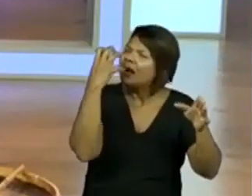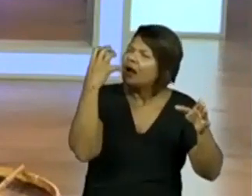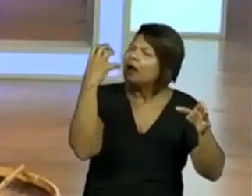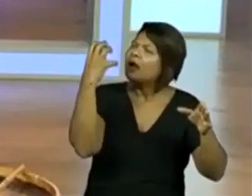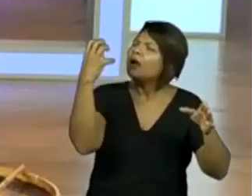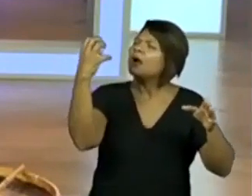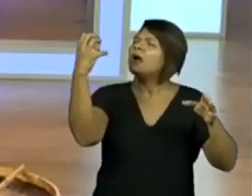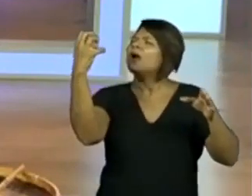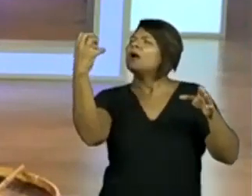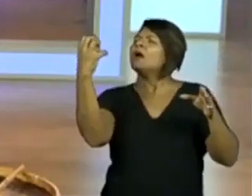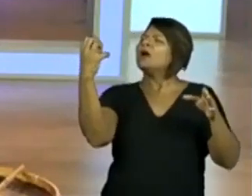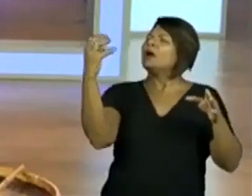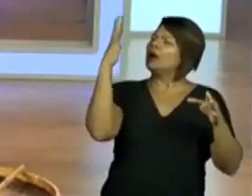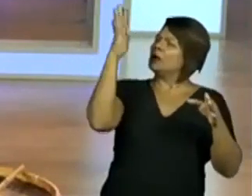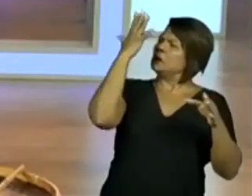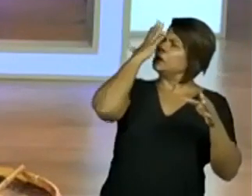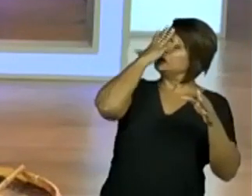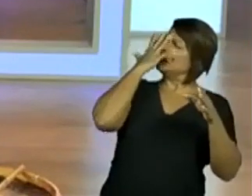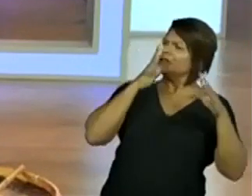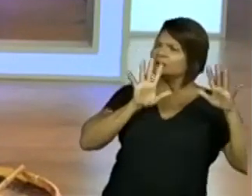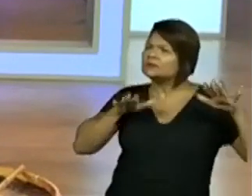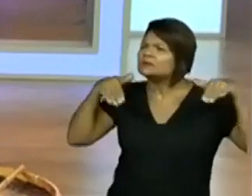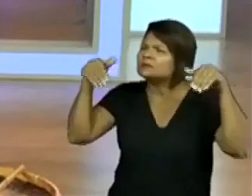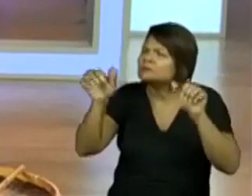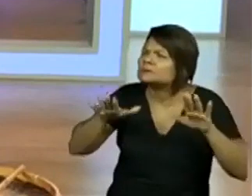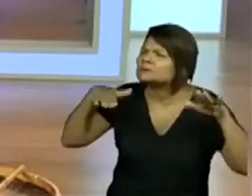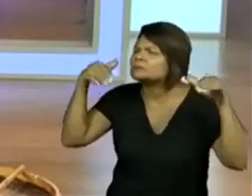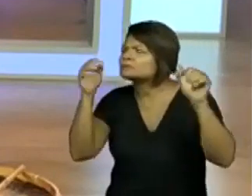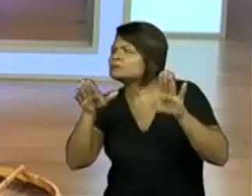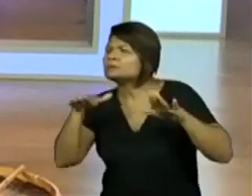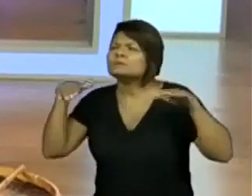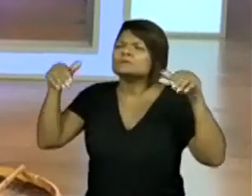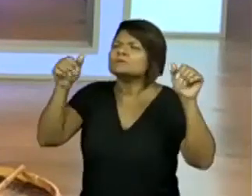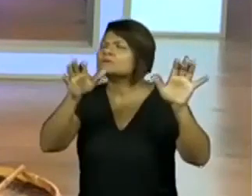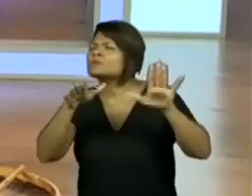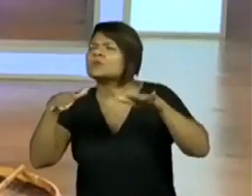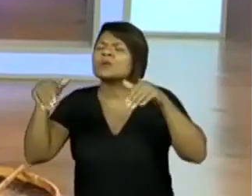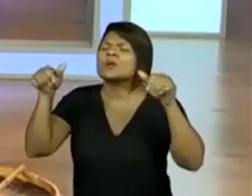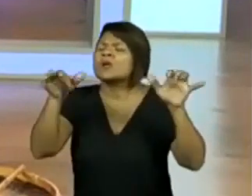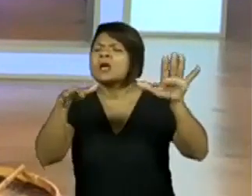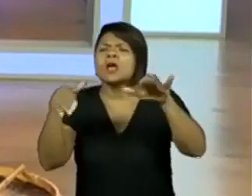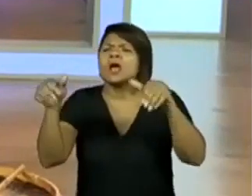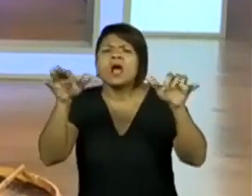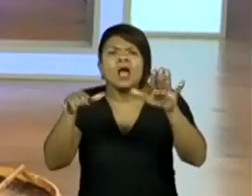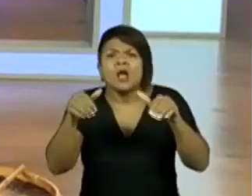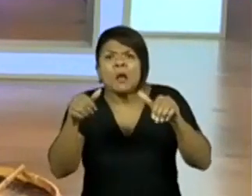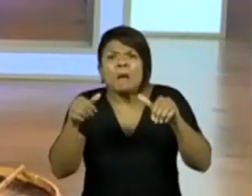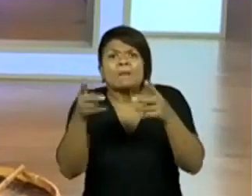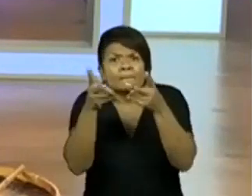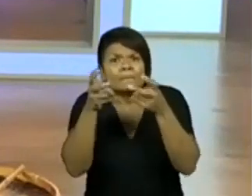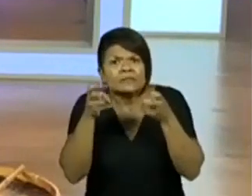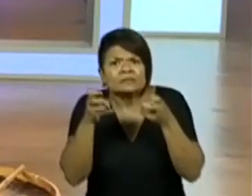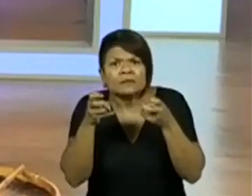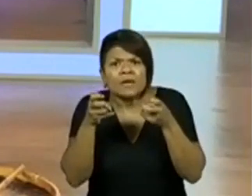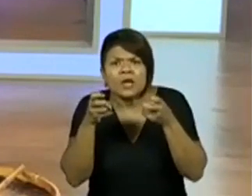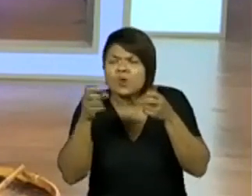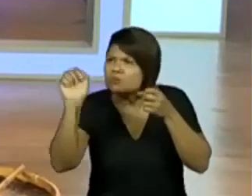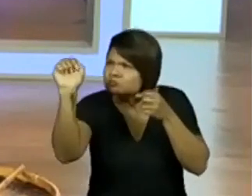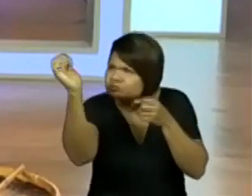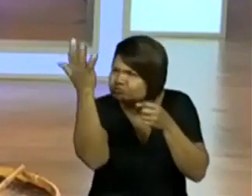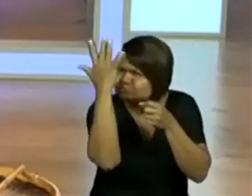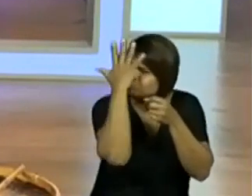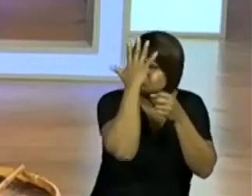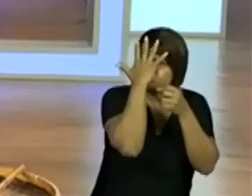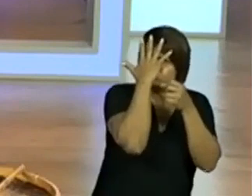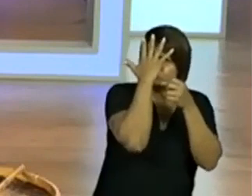topo. E quando finalmente chegou no alto, ele percebeu que o brilho saía de dentro de uma